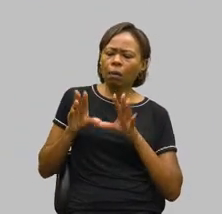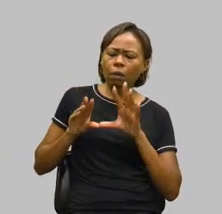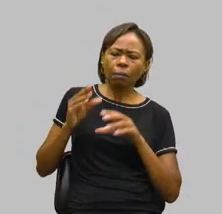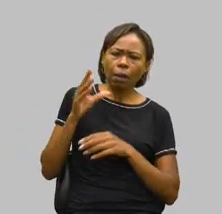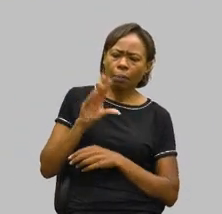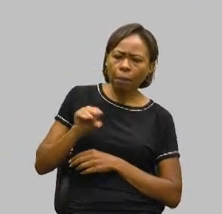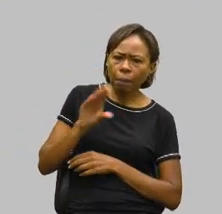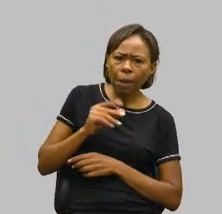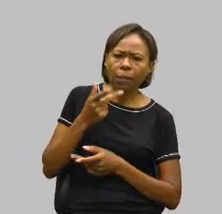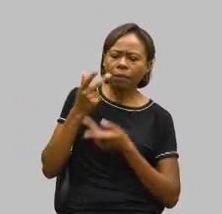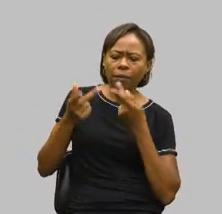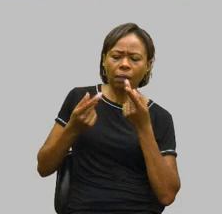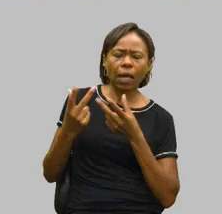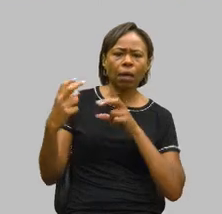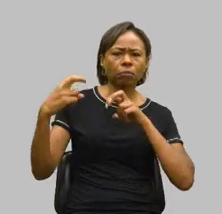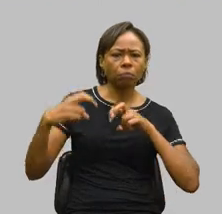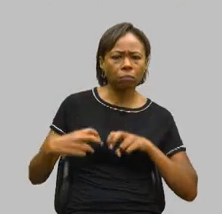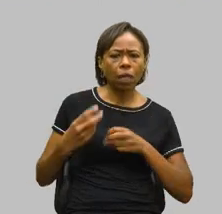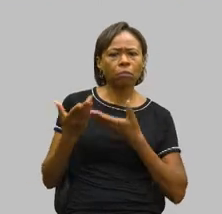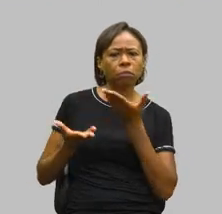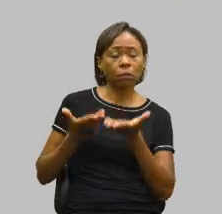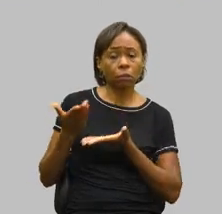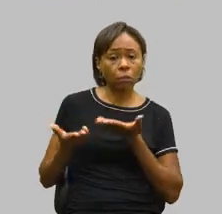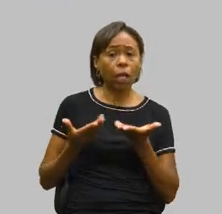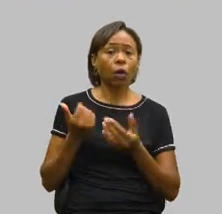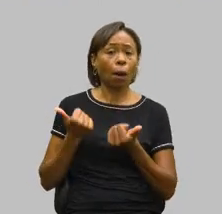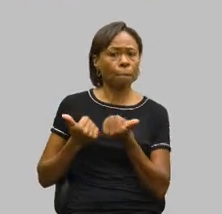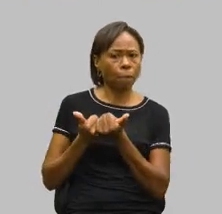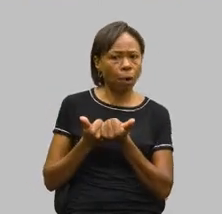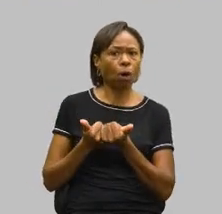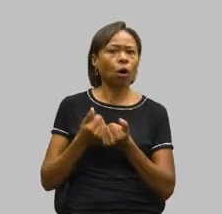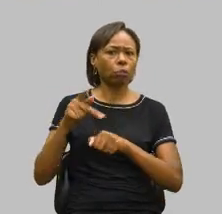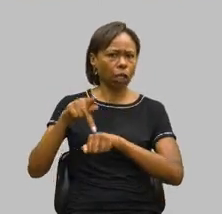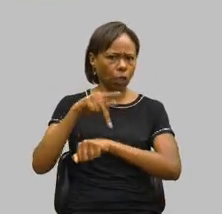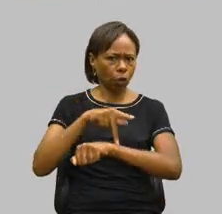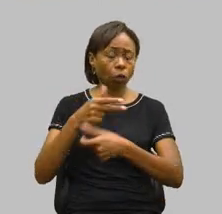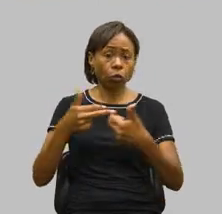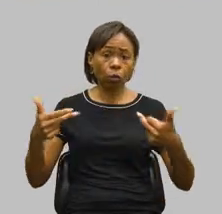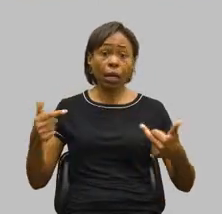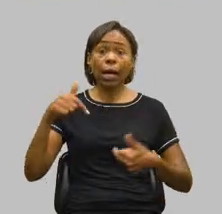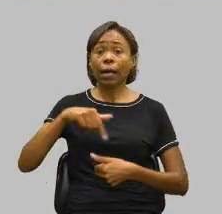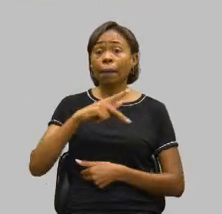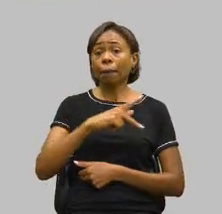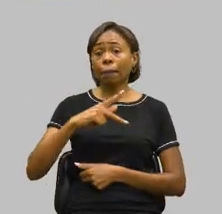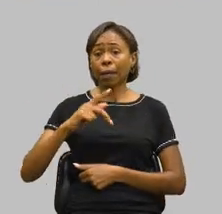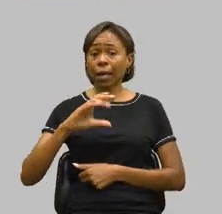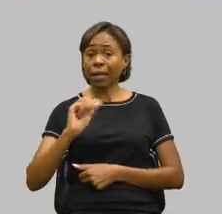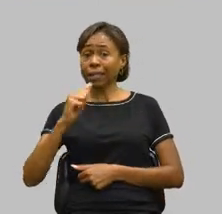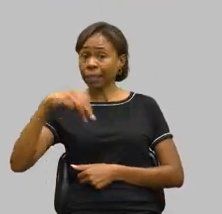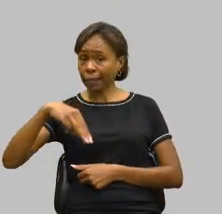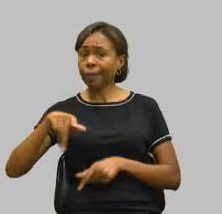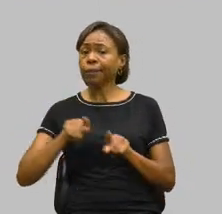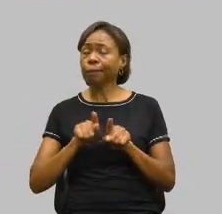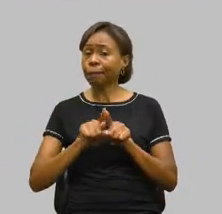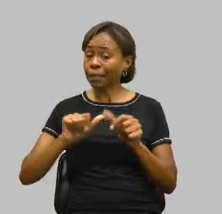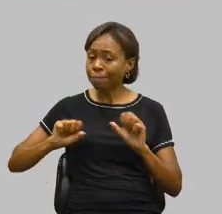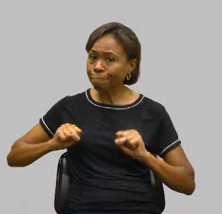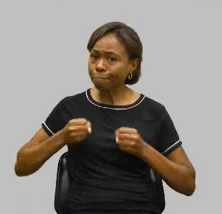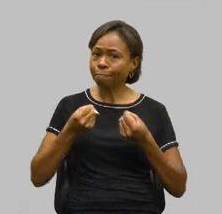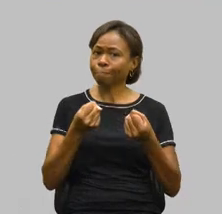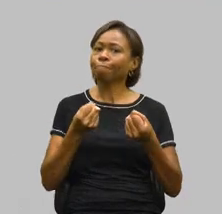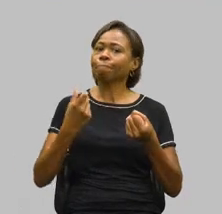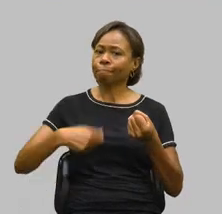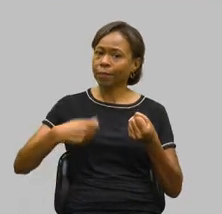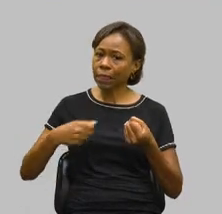apoios pedagógicos necessários também queria falar aqui do PP a gente precisa desse fortalecimento no dia a dia dos Municípios o que a